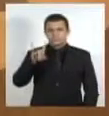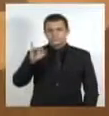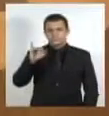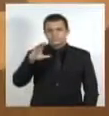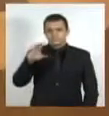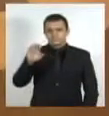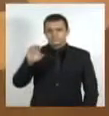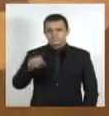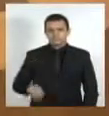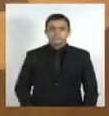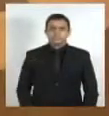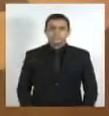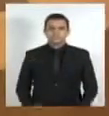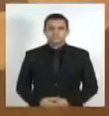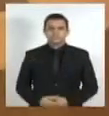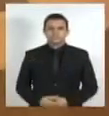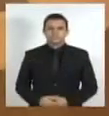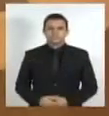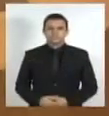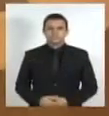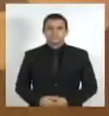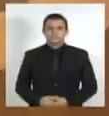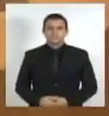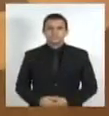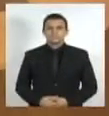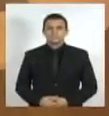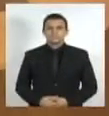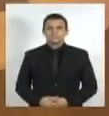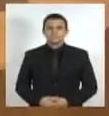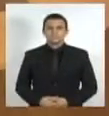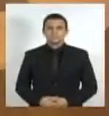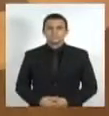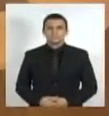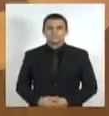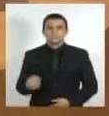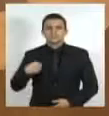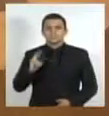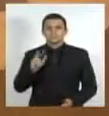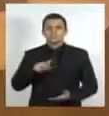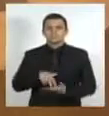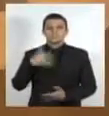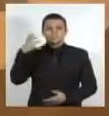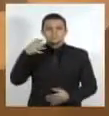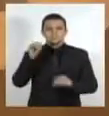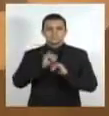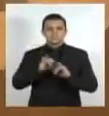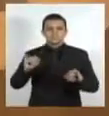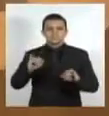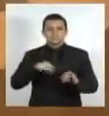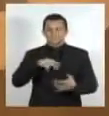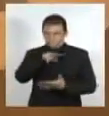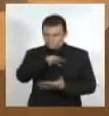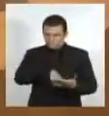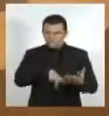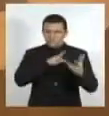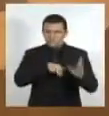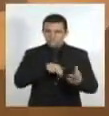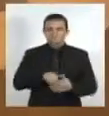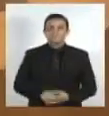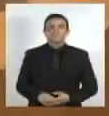Garrastazu Médici: vim comunicar Toledo Ipsilítere,